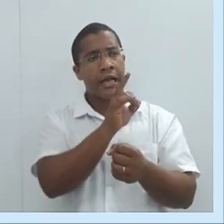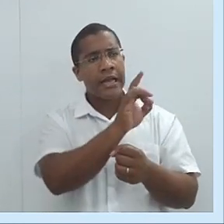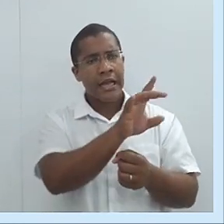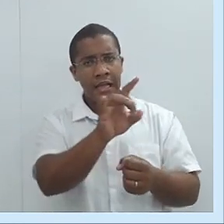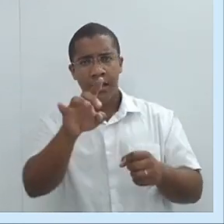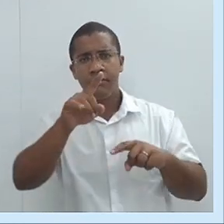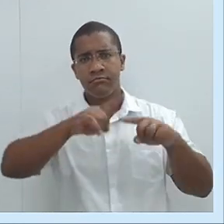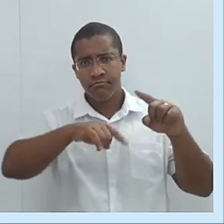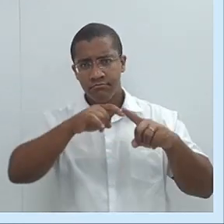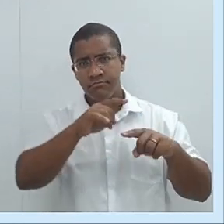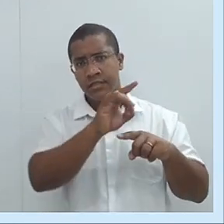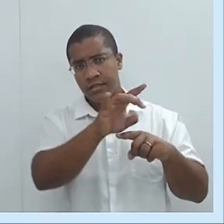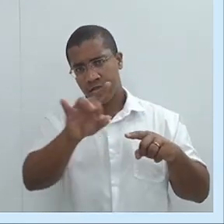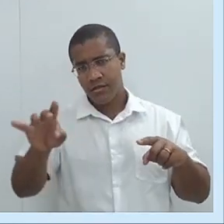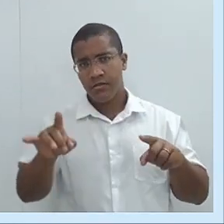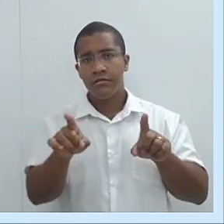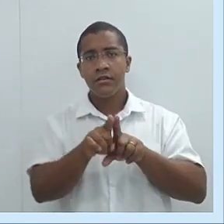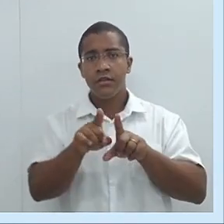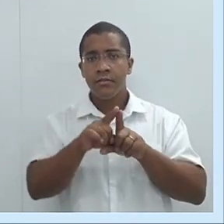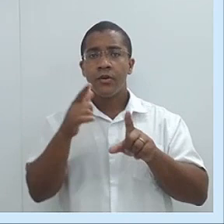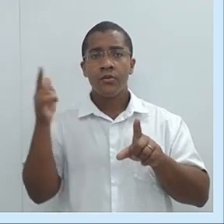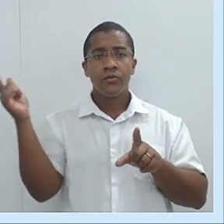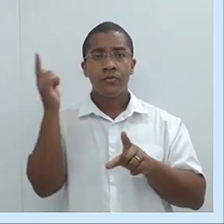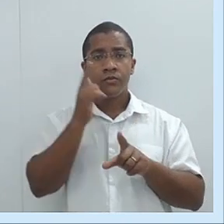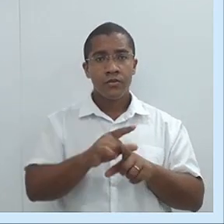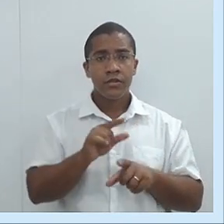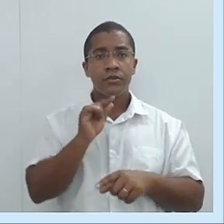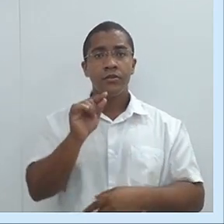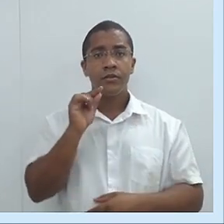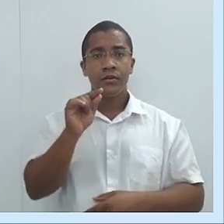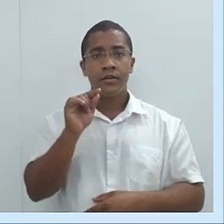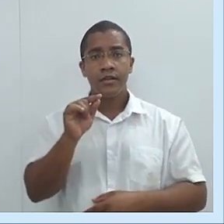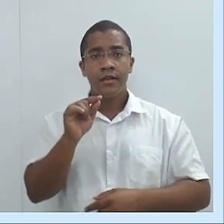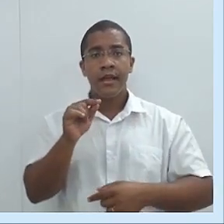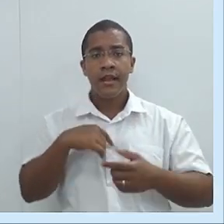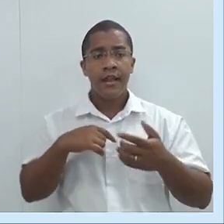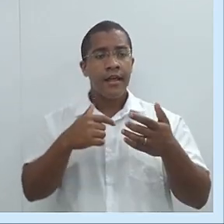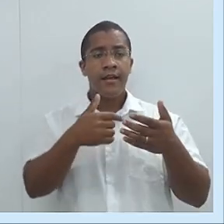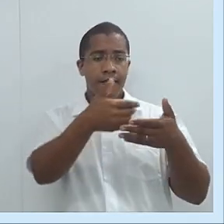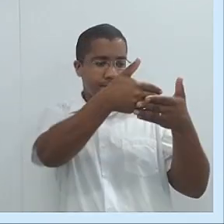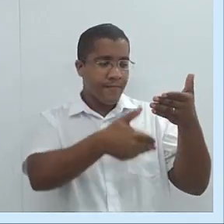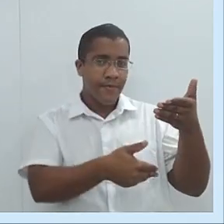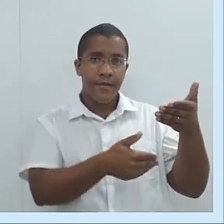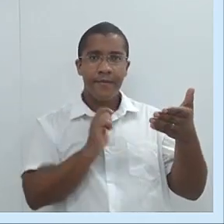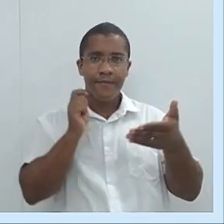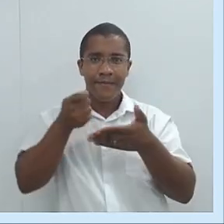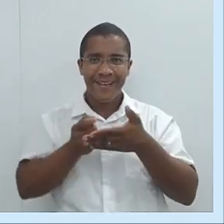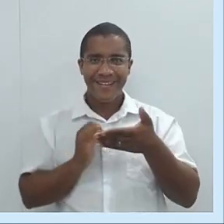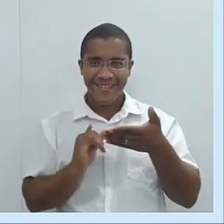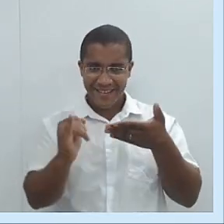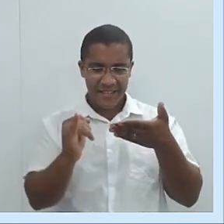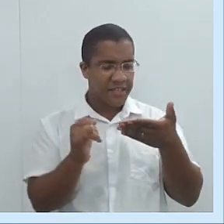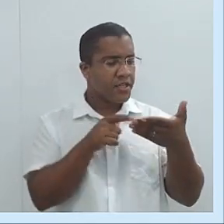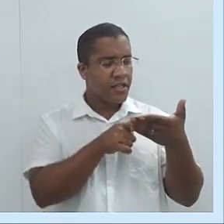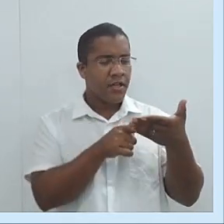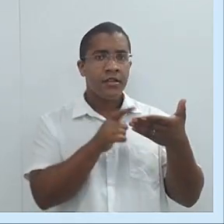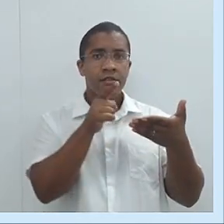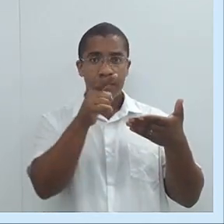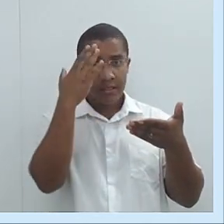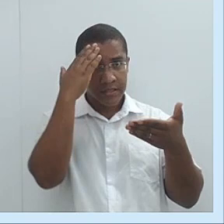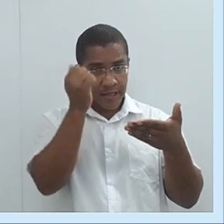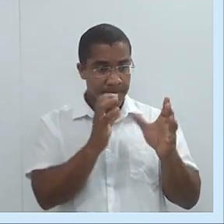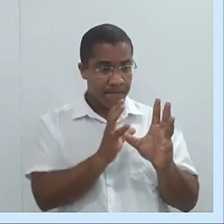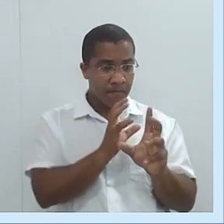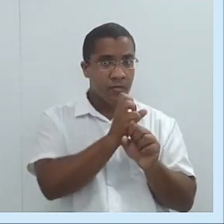de cada eletrodoméstico e vimos, por fim, a questão da conta de energia. Porque se você